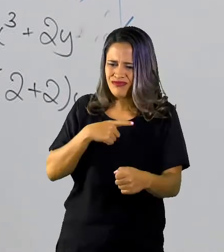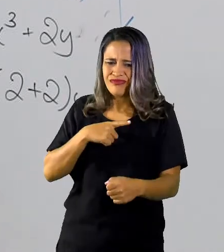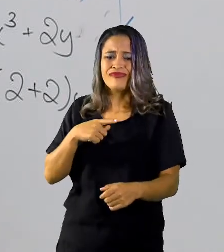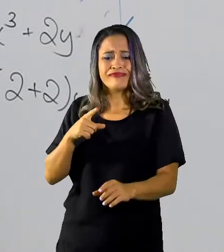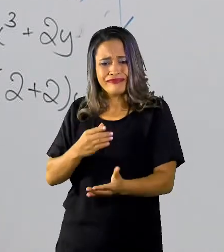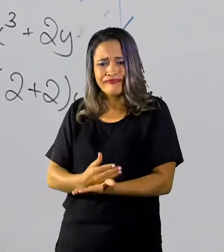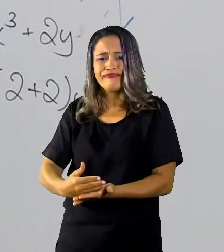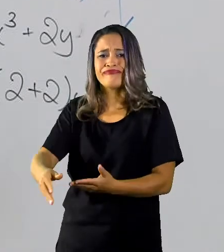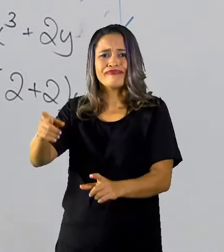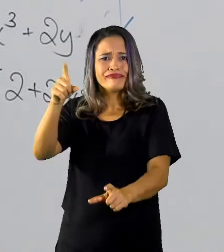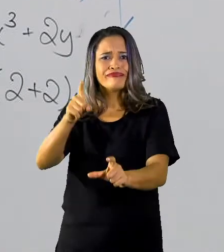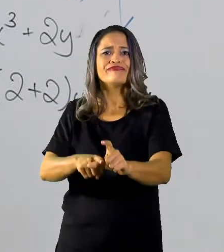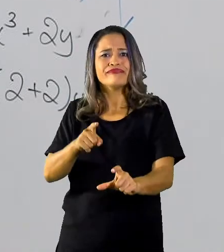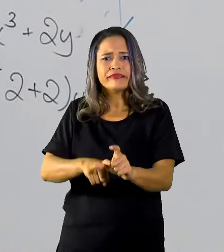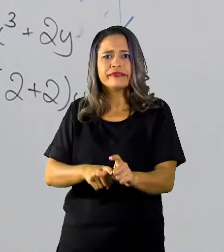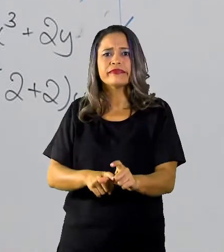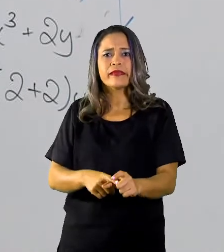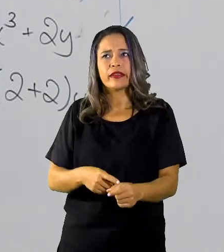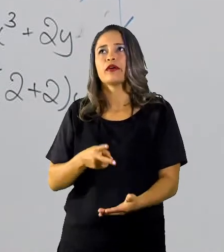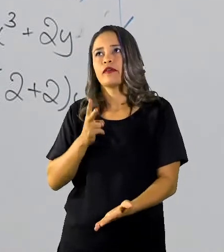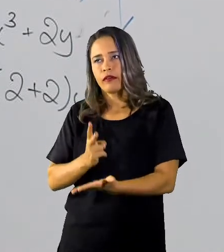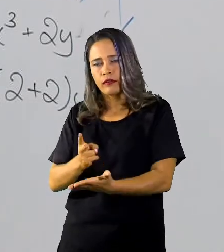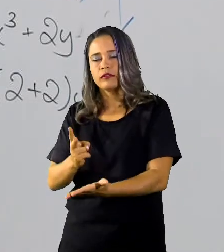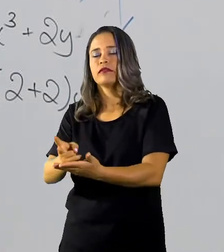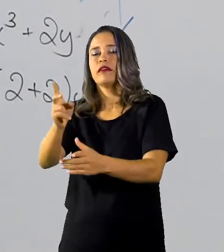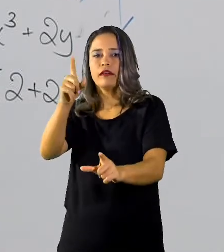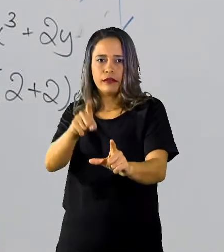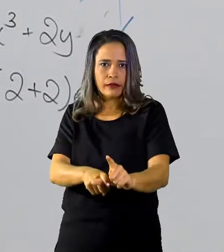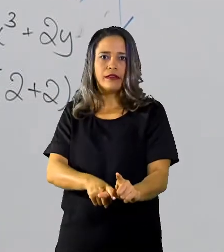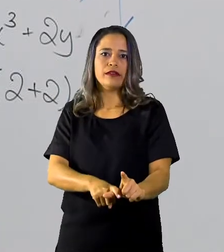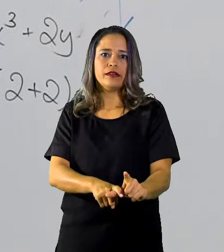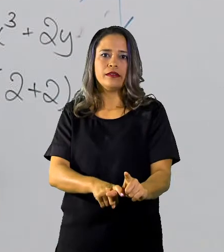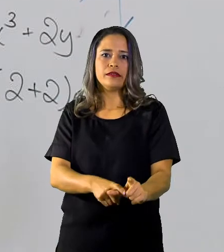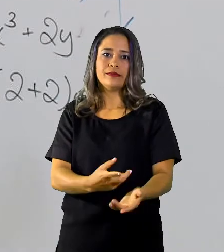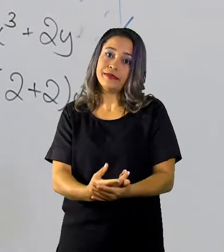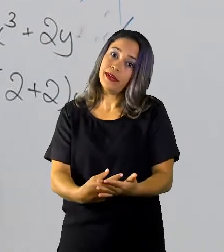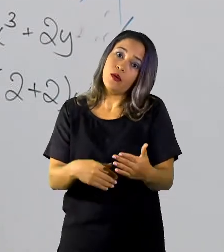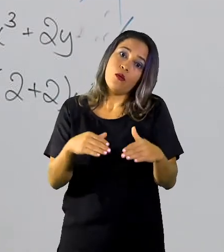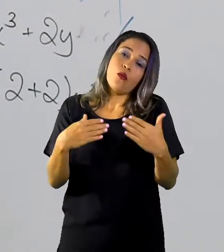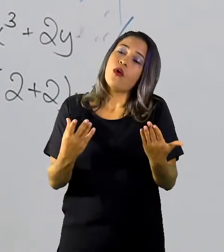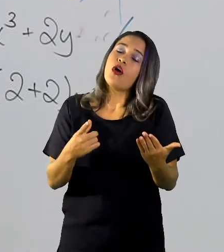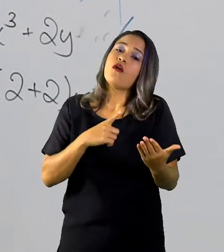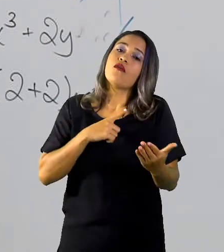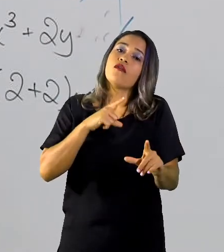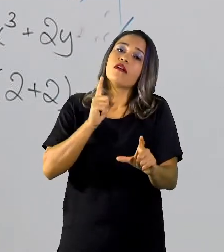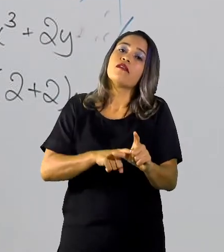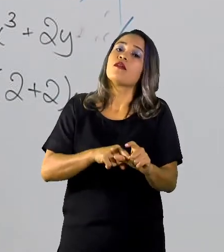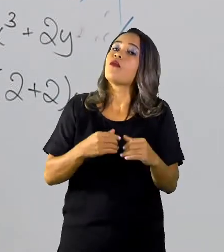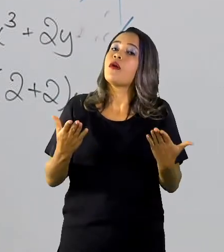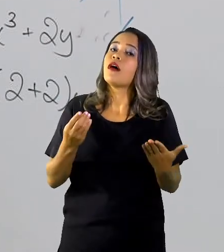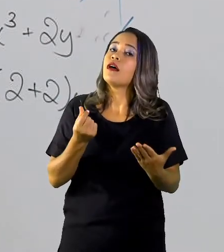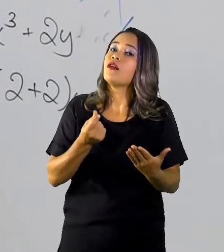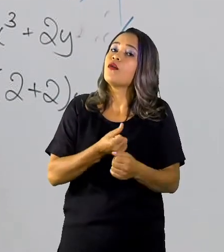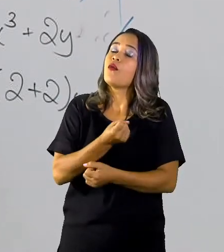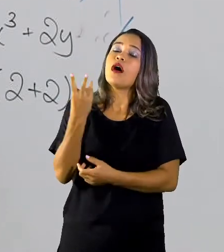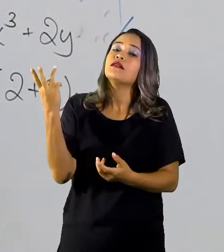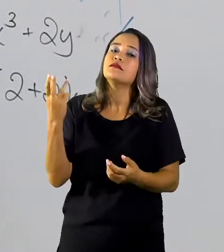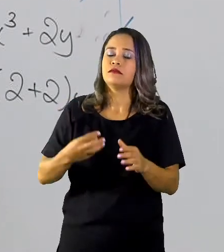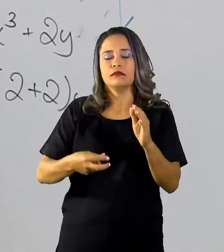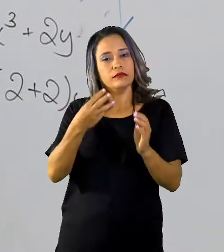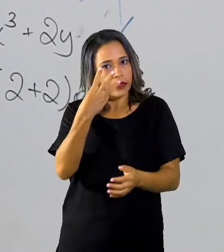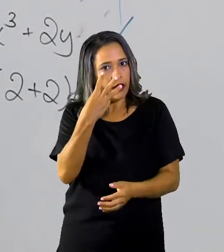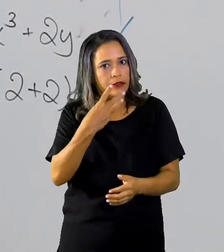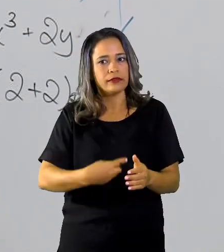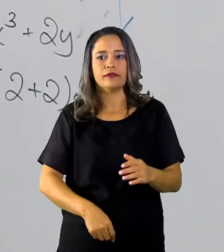o meu sinal que vai sobrar é o de menos. Quanto que eu vou dever? 3. Então, vai ficar